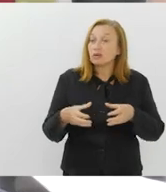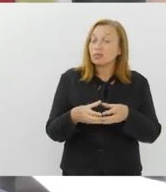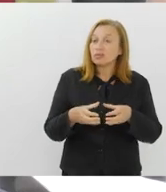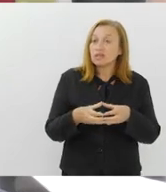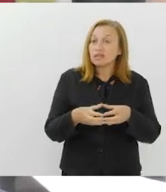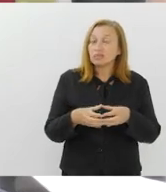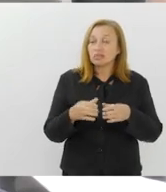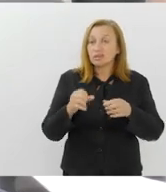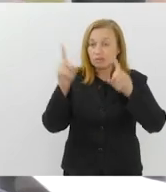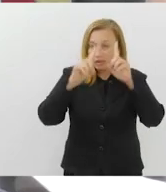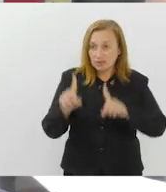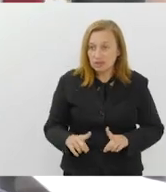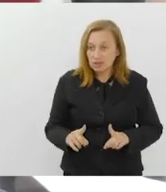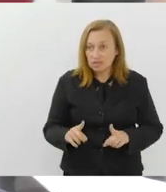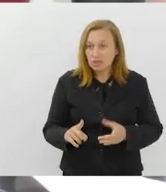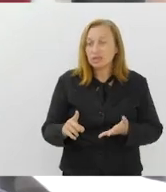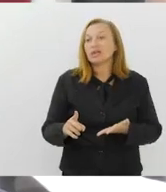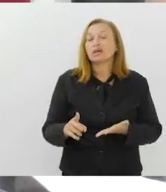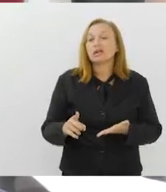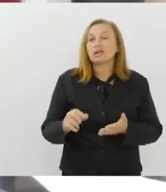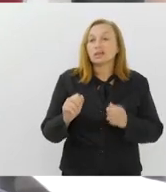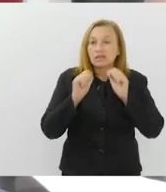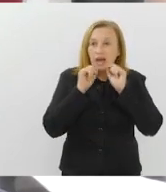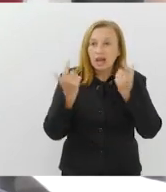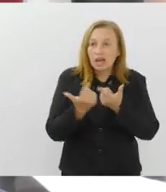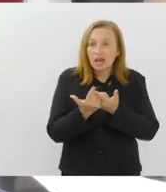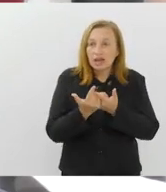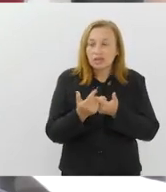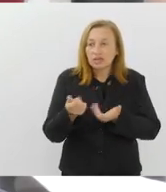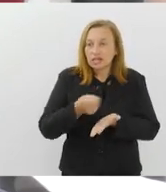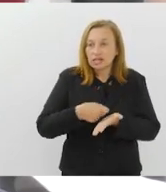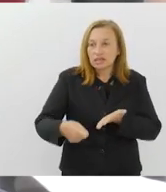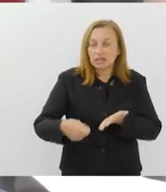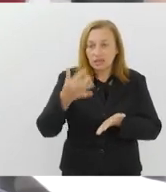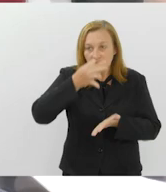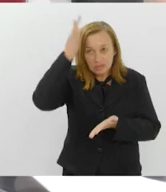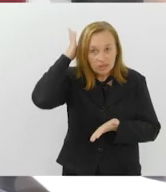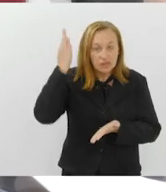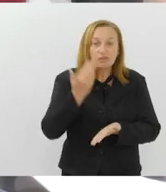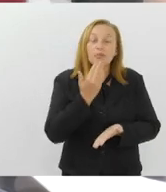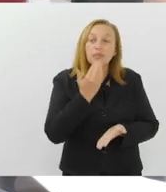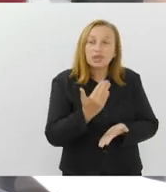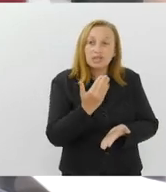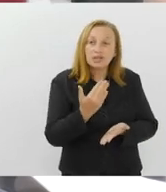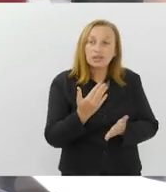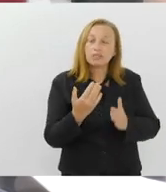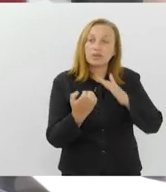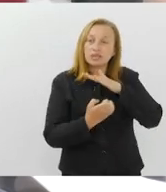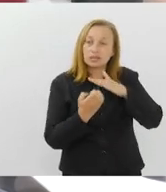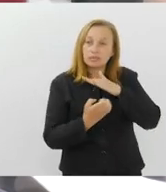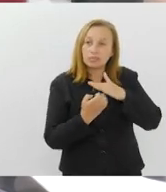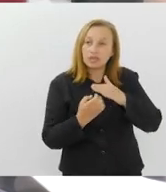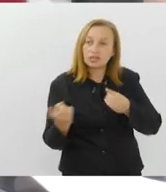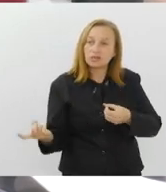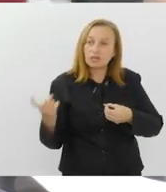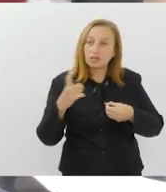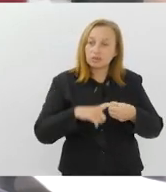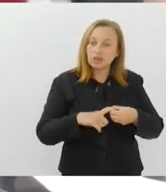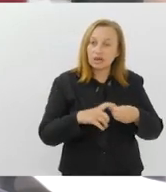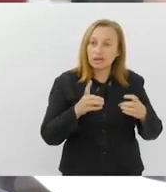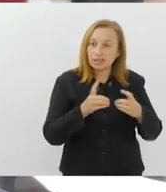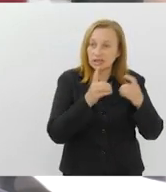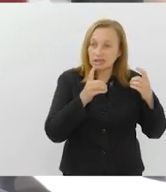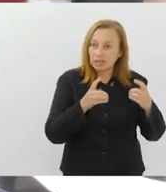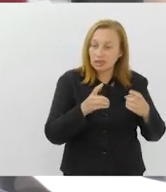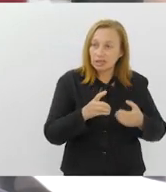presidente, deputado Fred Pacheco, e que imediatamente vai se comprometer a pedir para as operadoras retornarem os atendimentos. Se